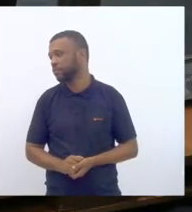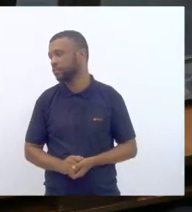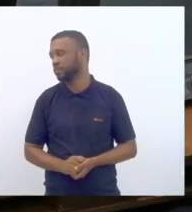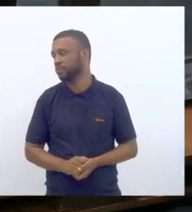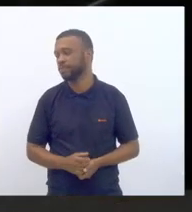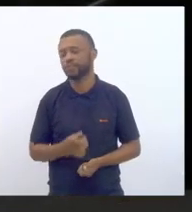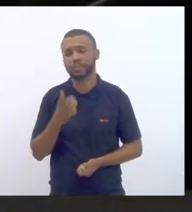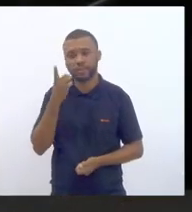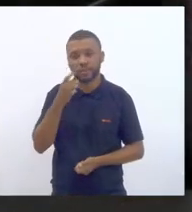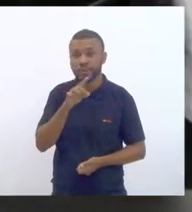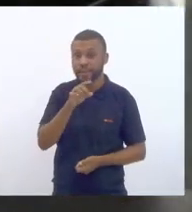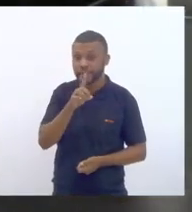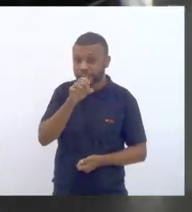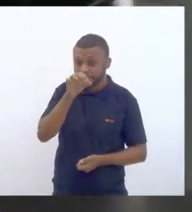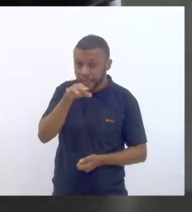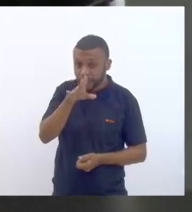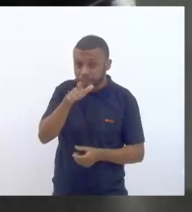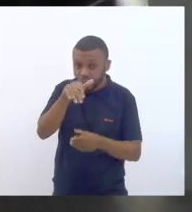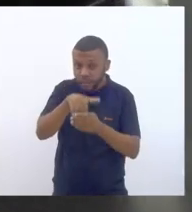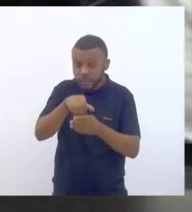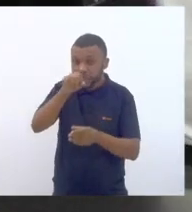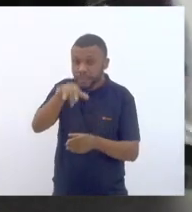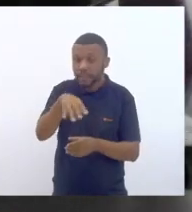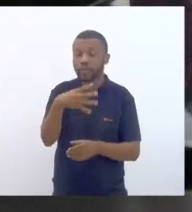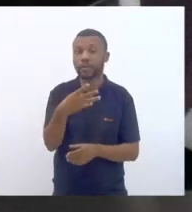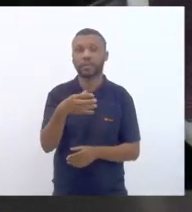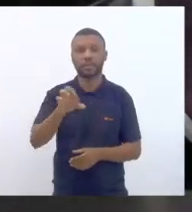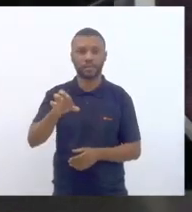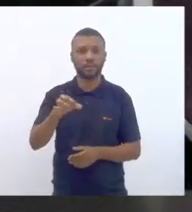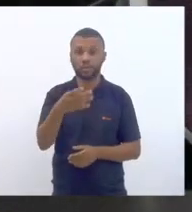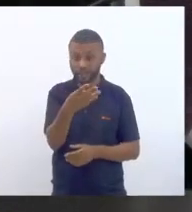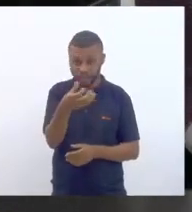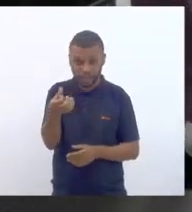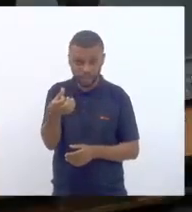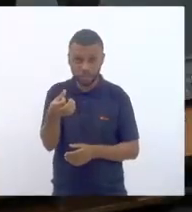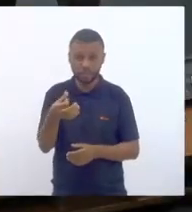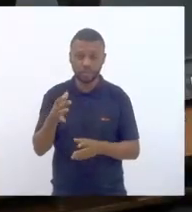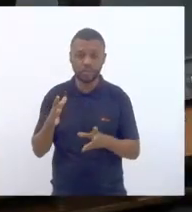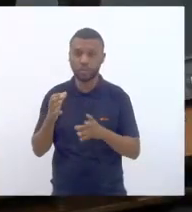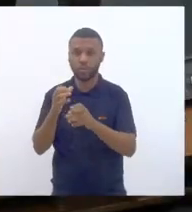Deputada Zeidanta votando sim, 46.